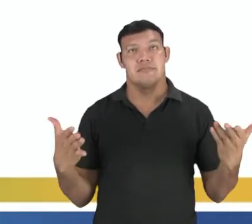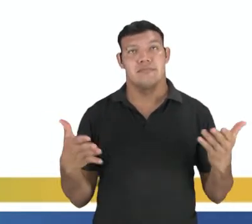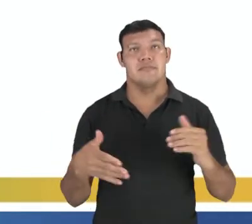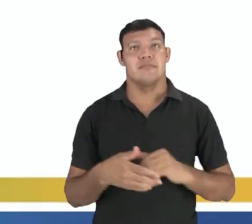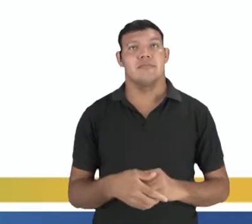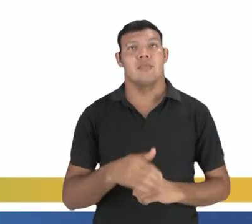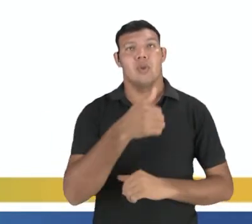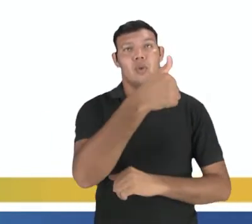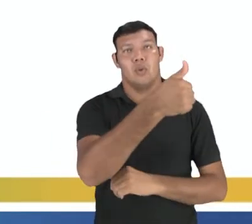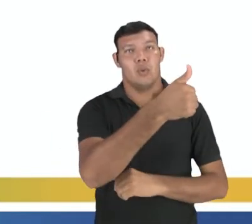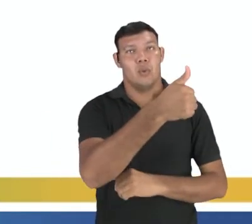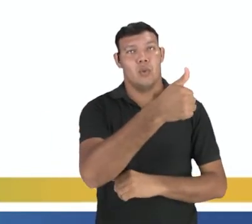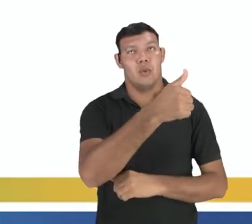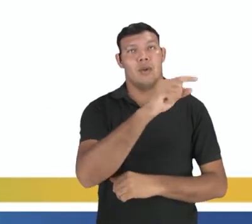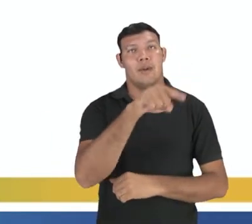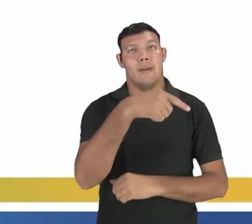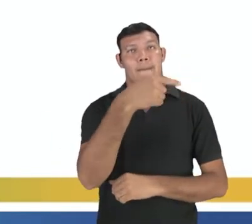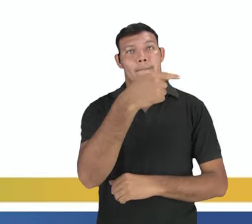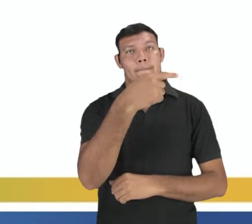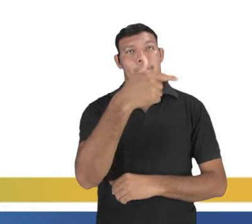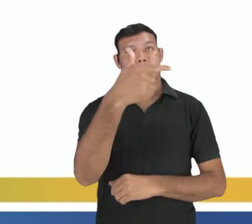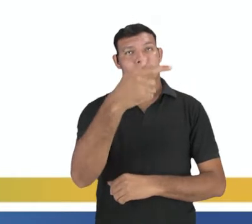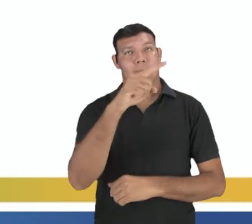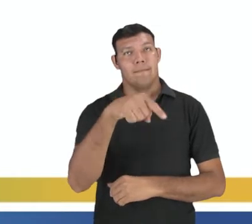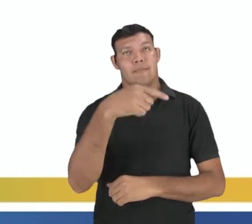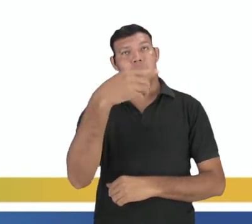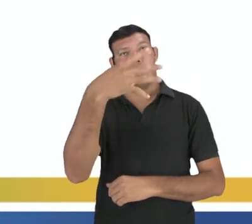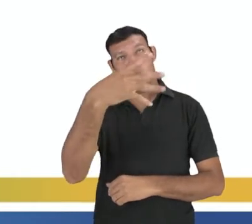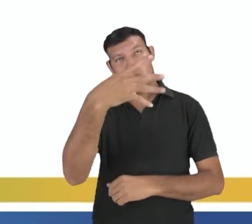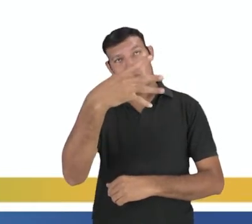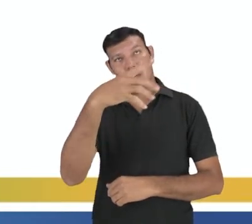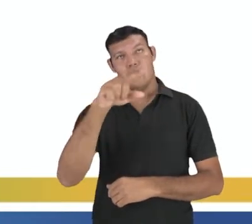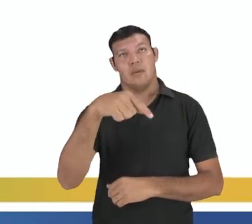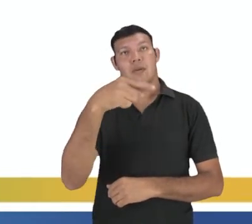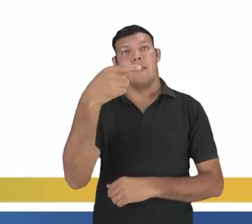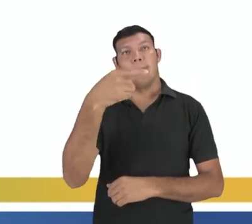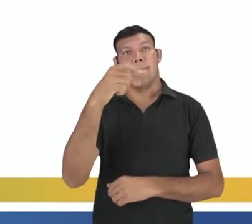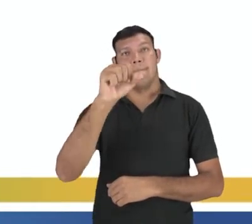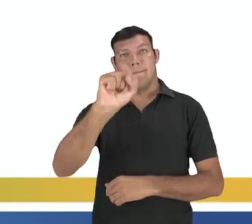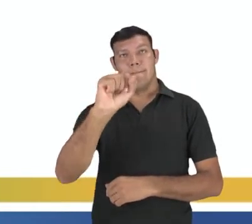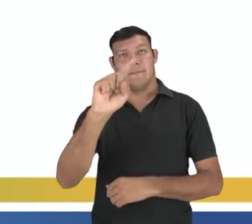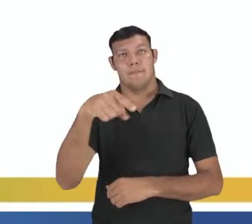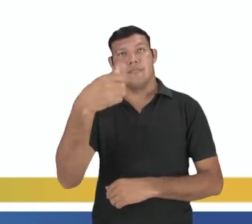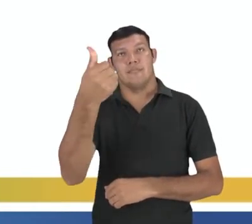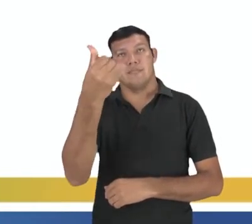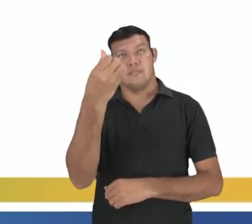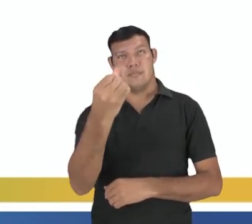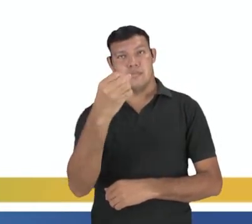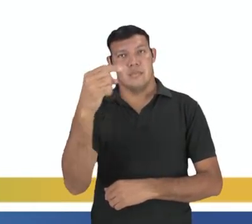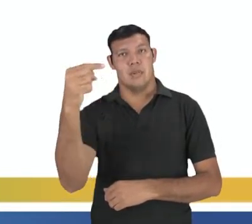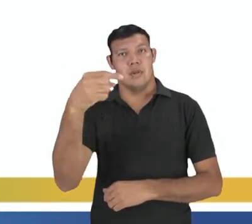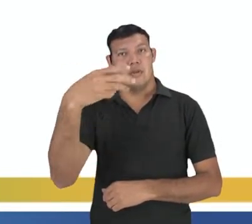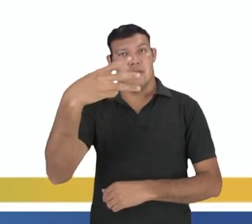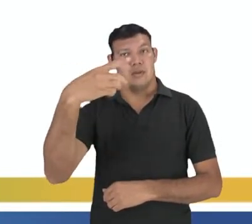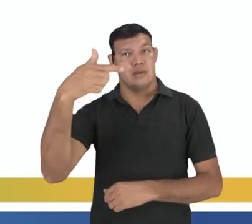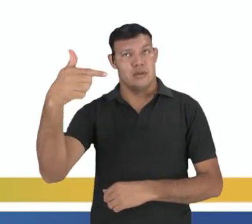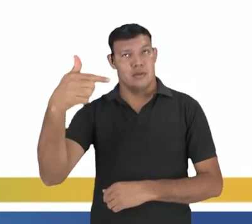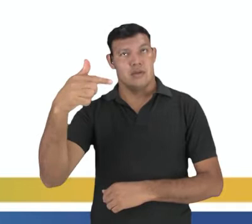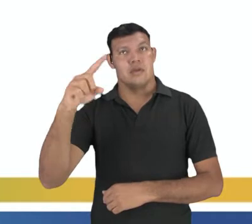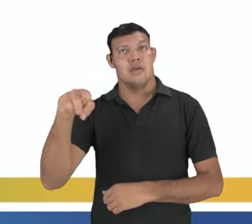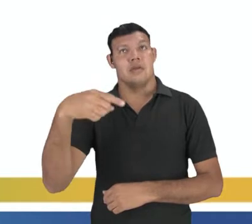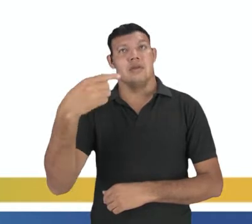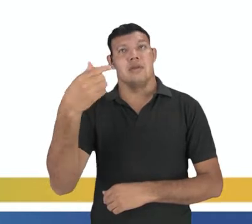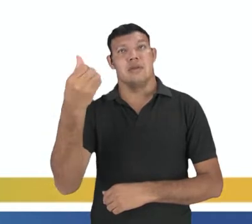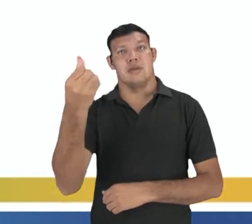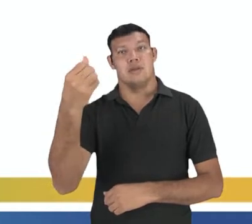lá. 1, aí vai lá, menos 2, 4, menos 8, 16 menos